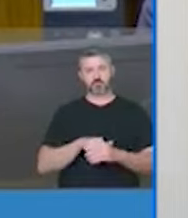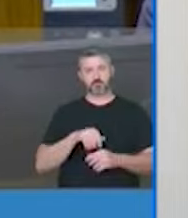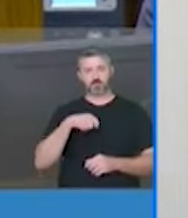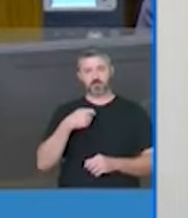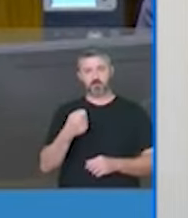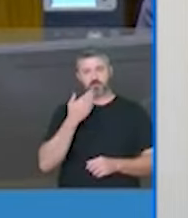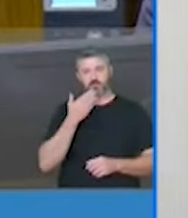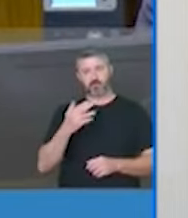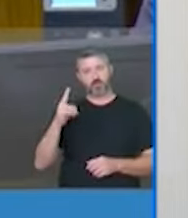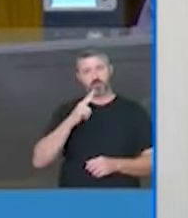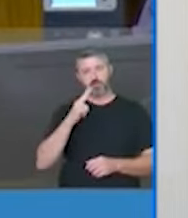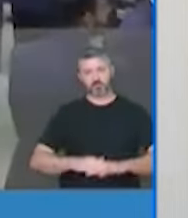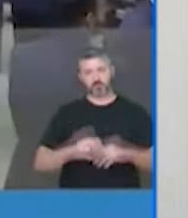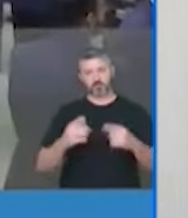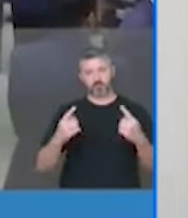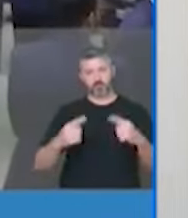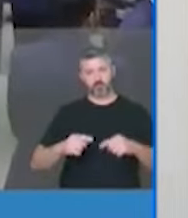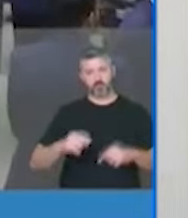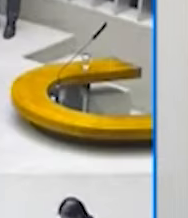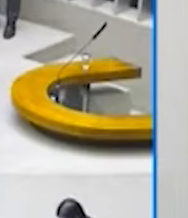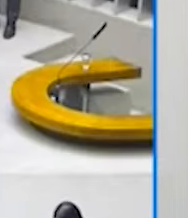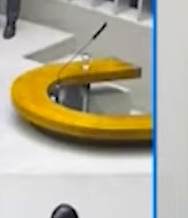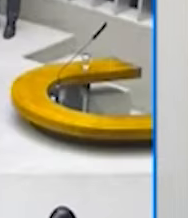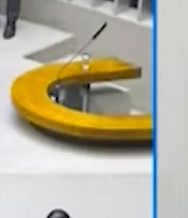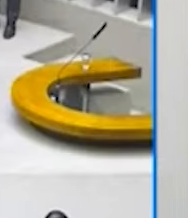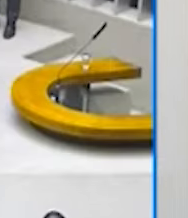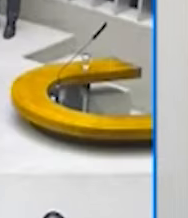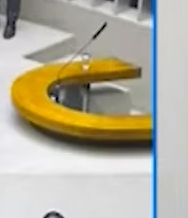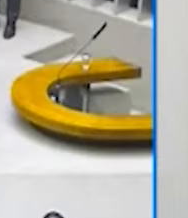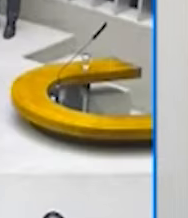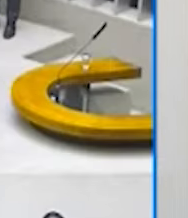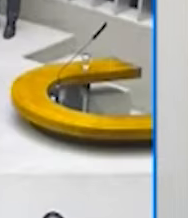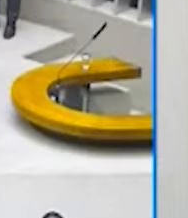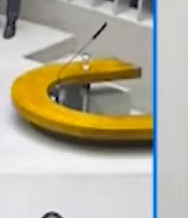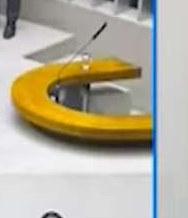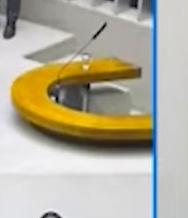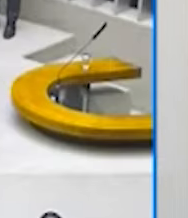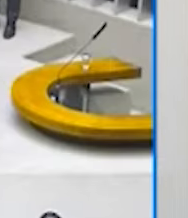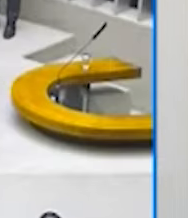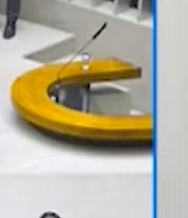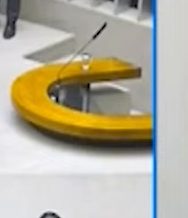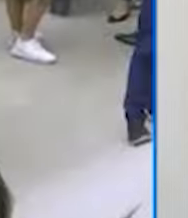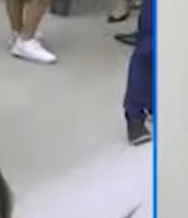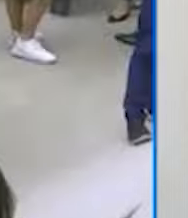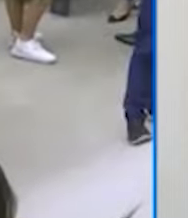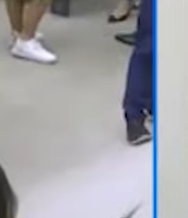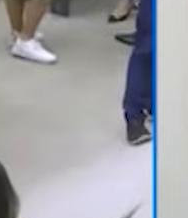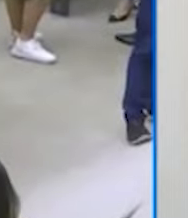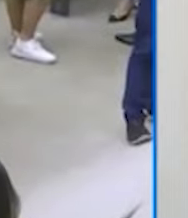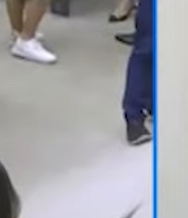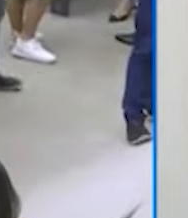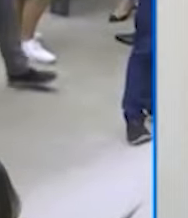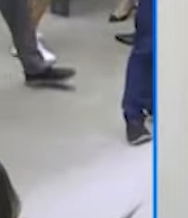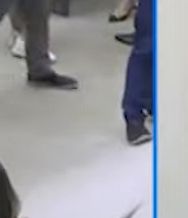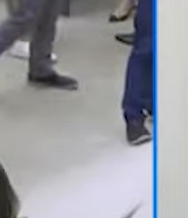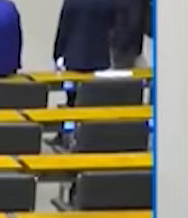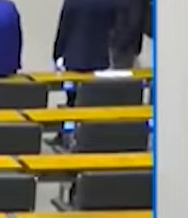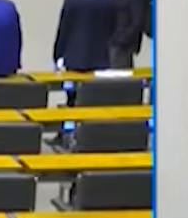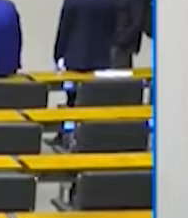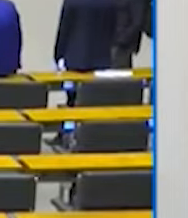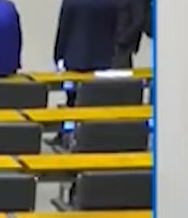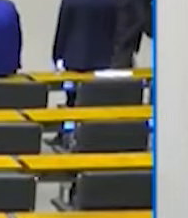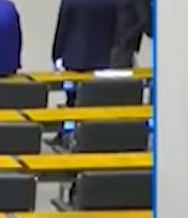20 anos, ela pode ser considerada uma pena de tortura, desumana e degradante. E o Brasil, há muito tempo,